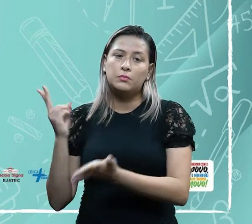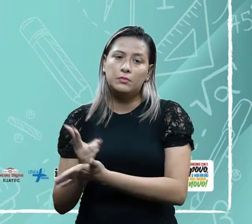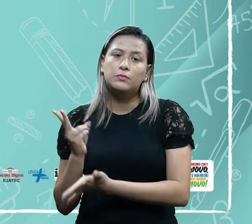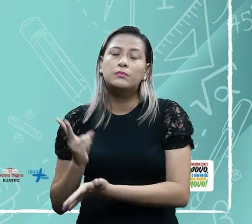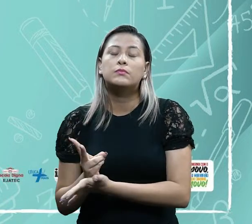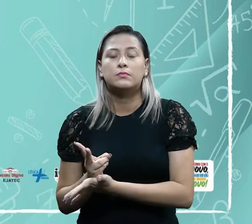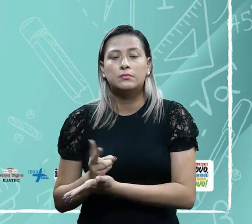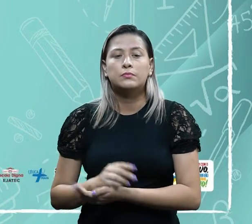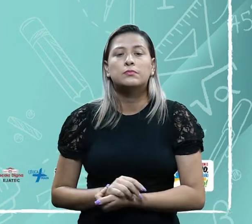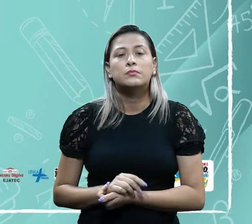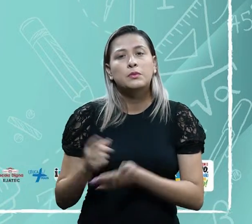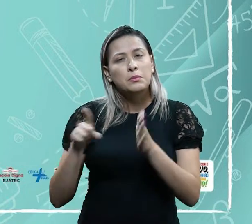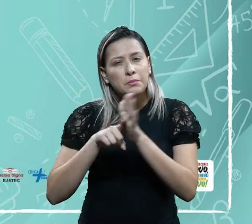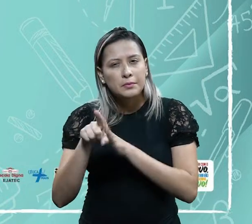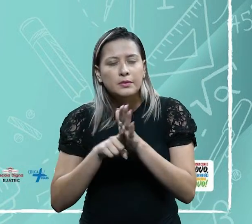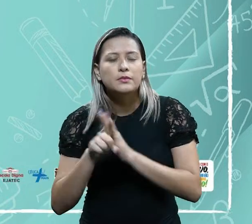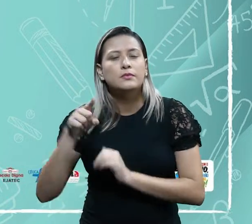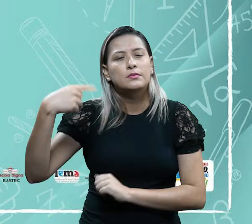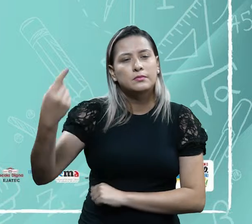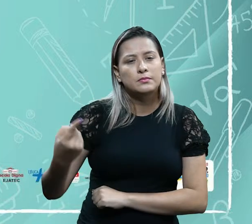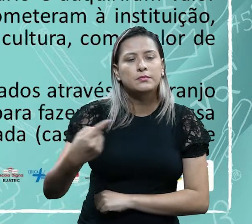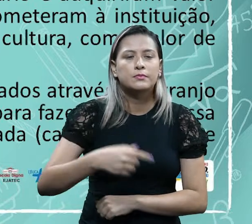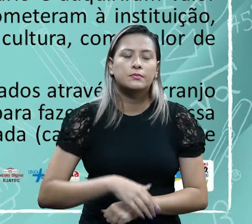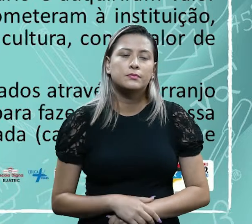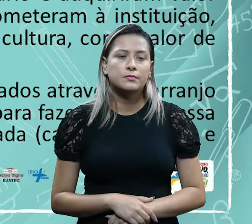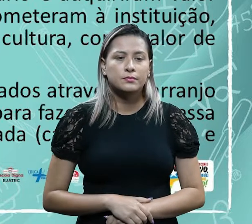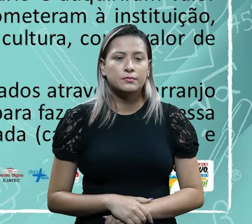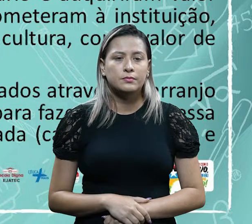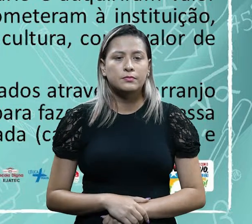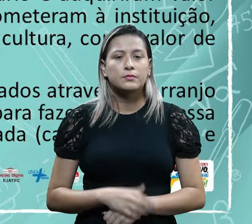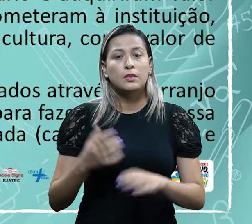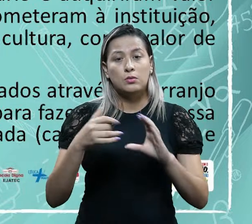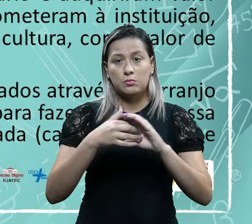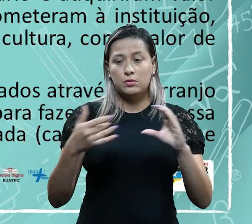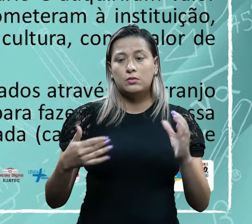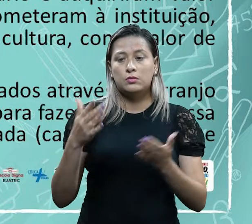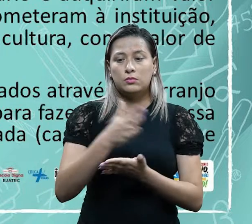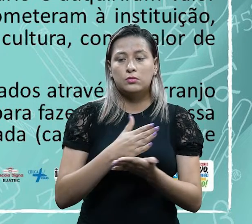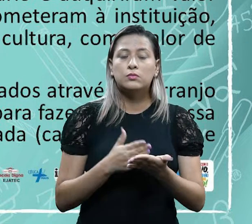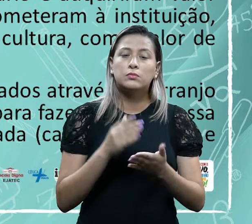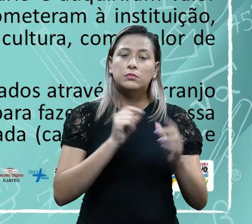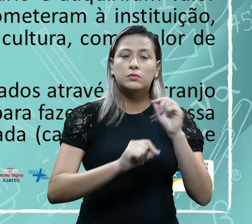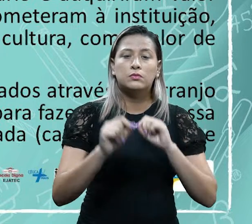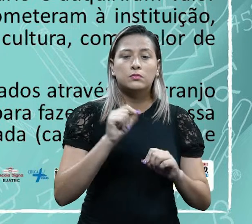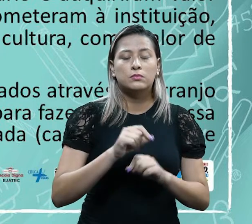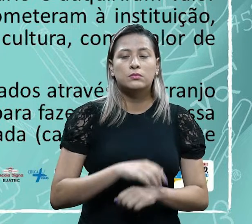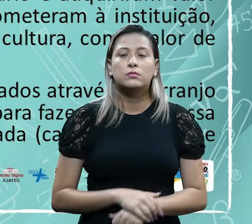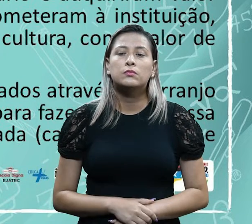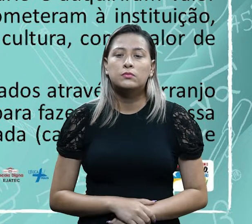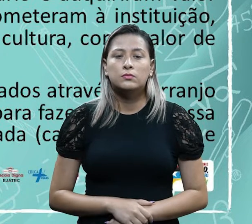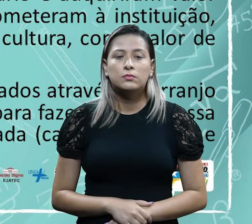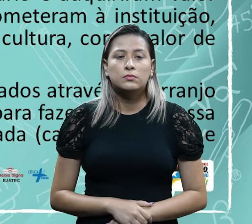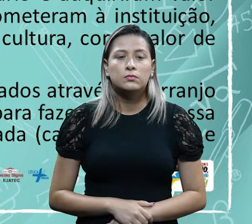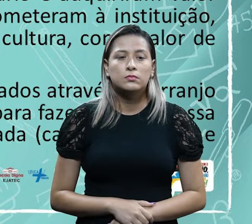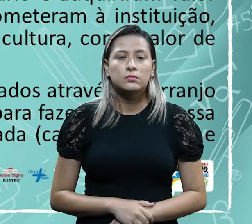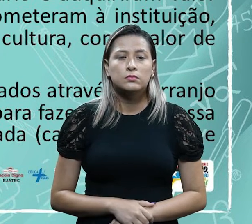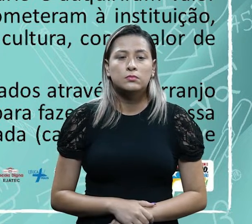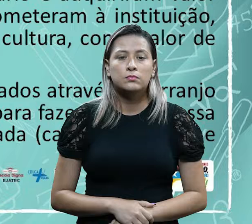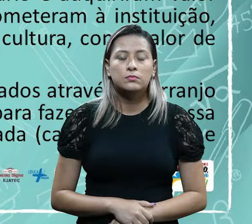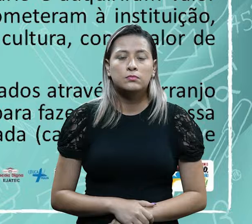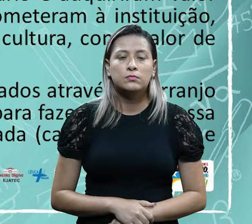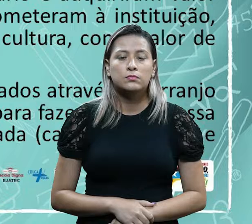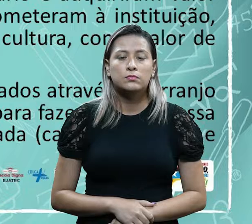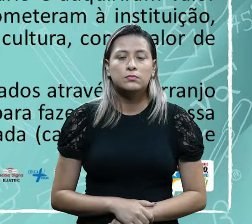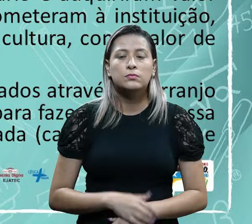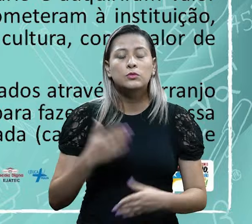justamente para consultas posteriores. Algumas características do arquivo permanente, né,